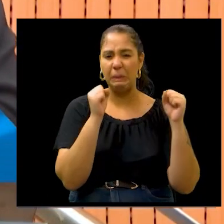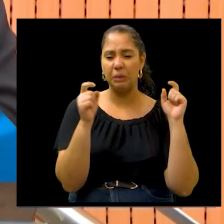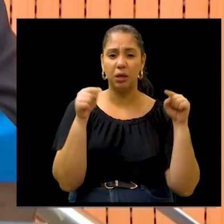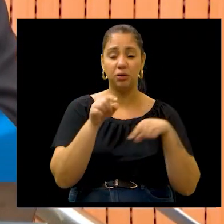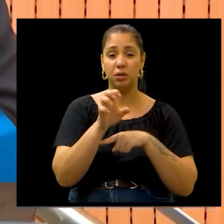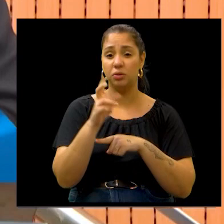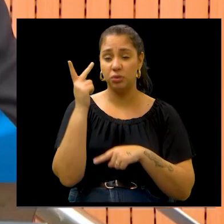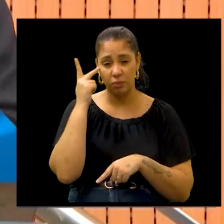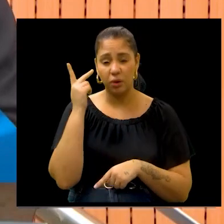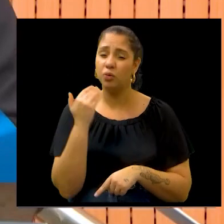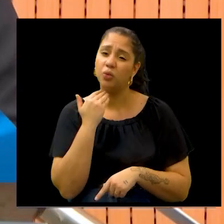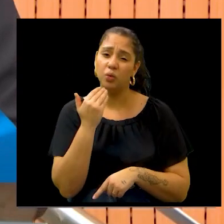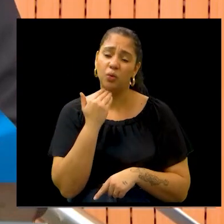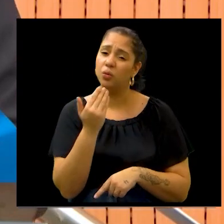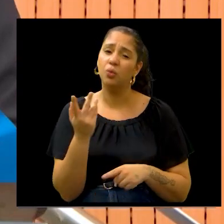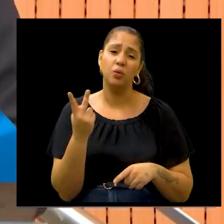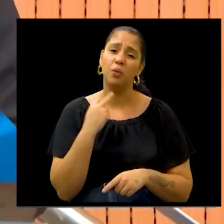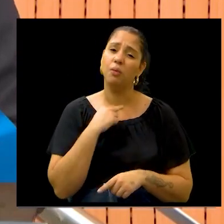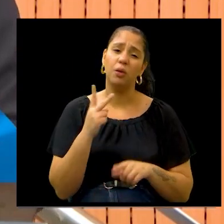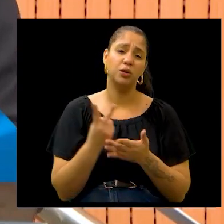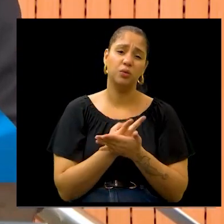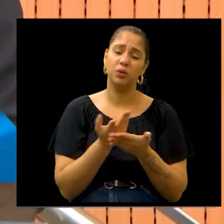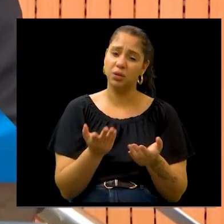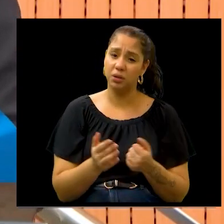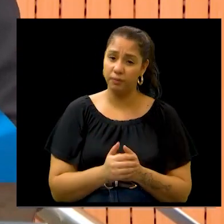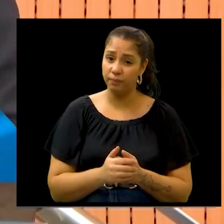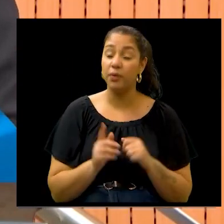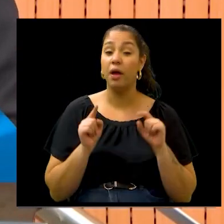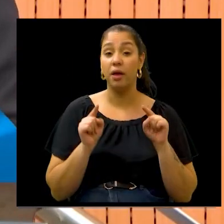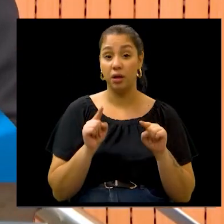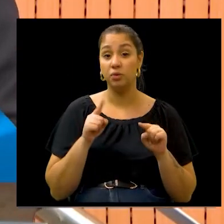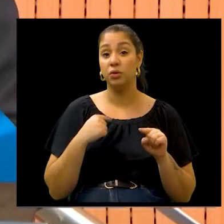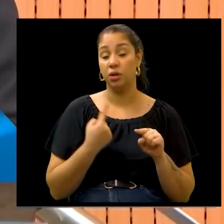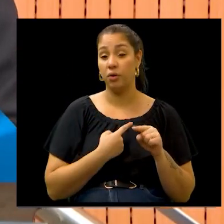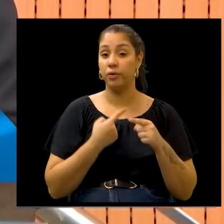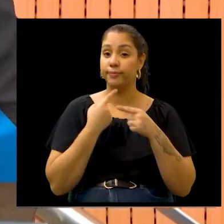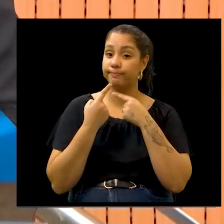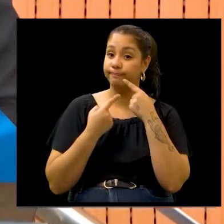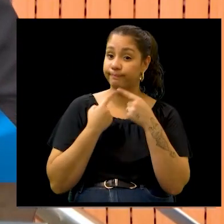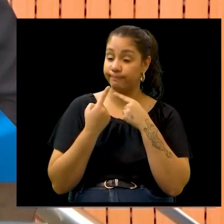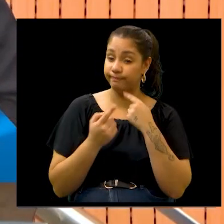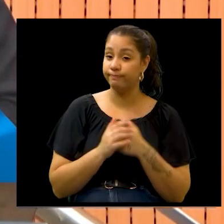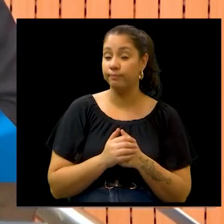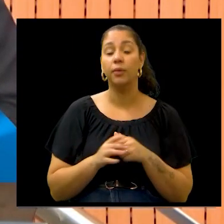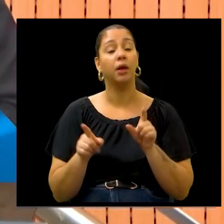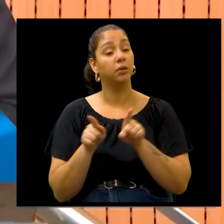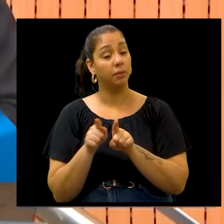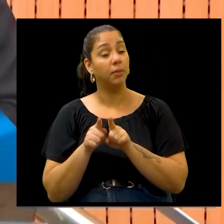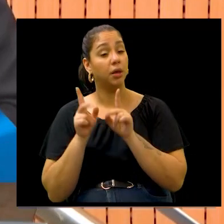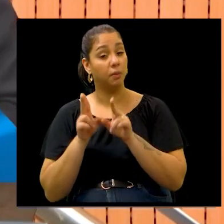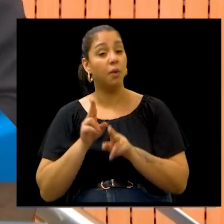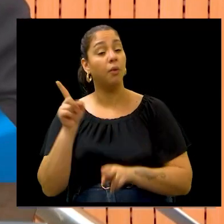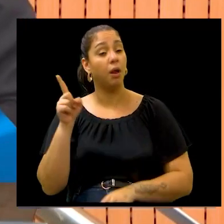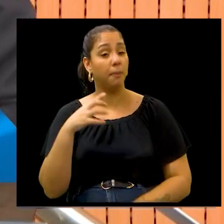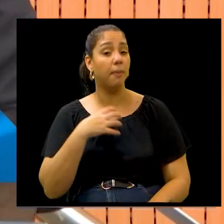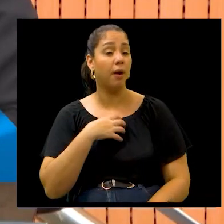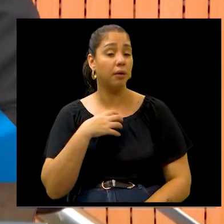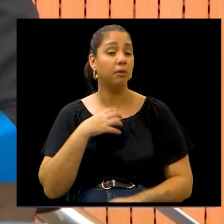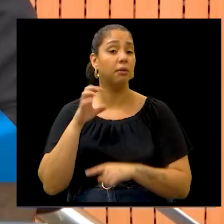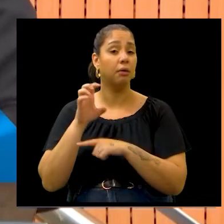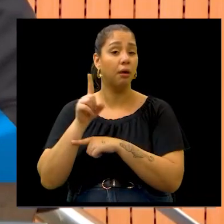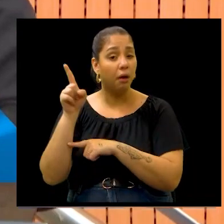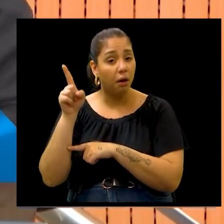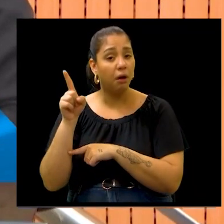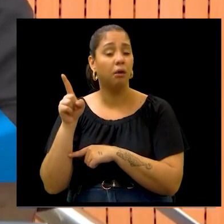letal desencadeada no Estado. Isso não pode acontecer. É isso que nós estamos questionando. Assim como